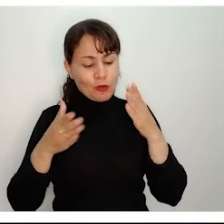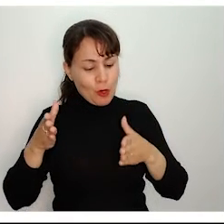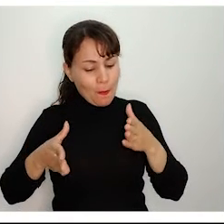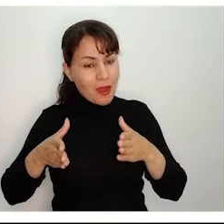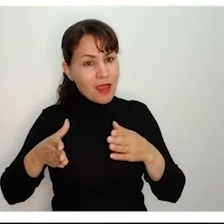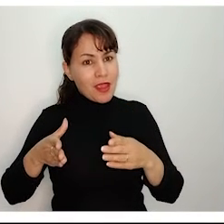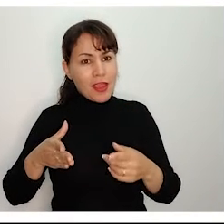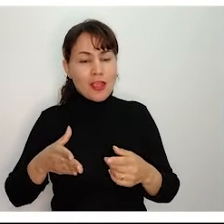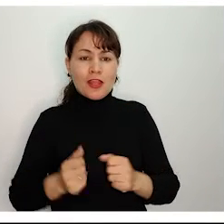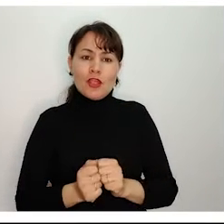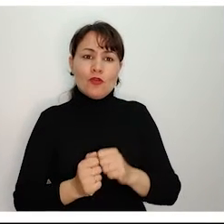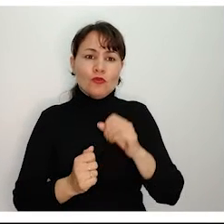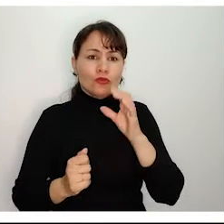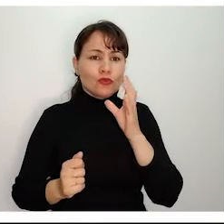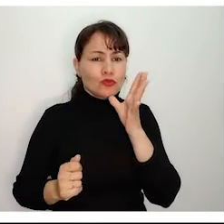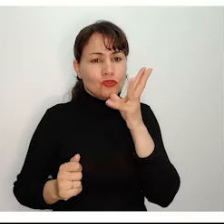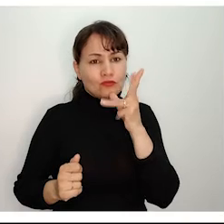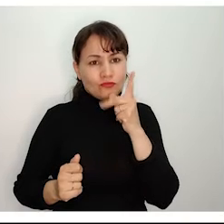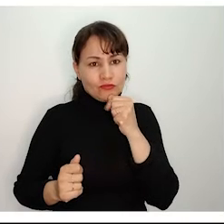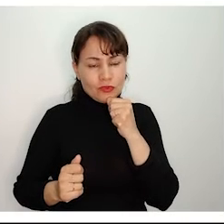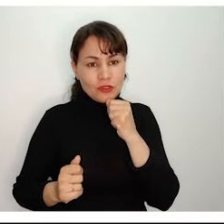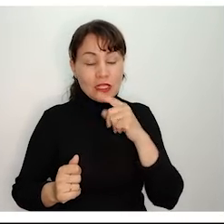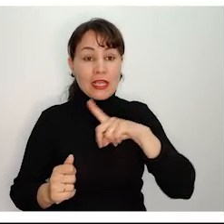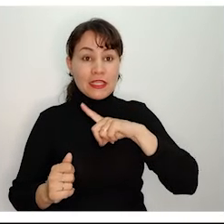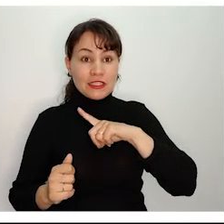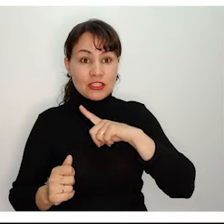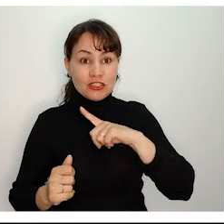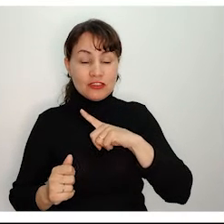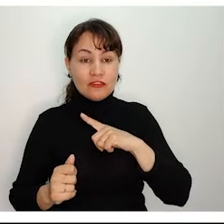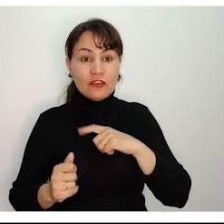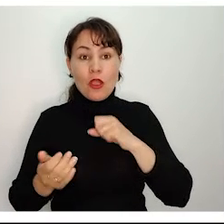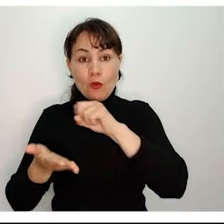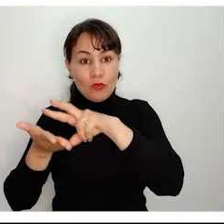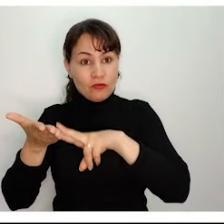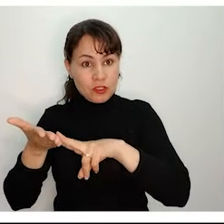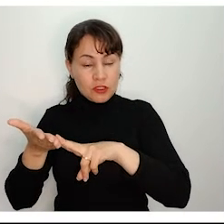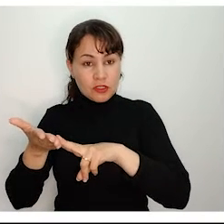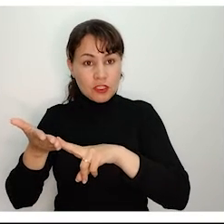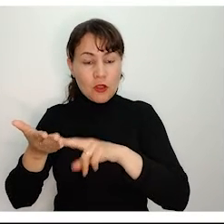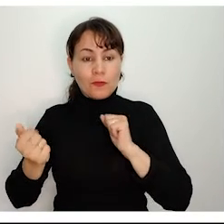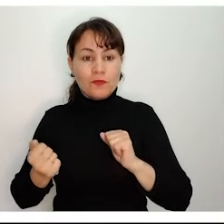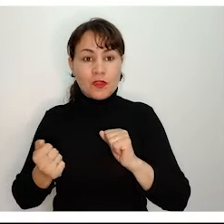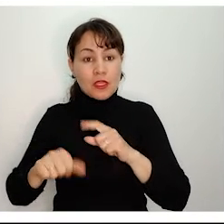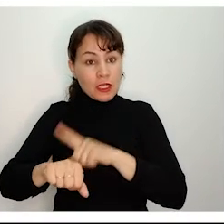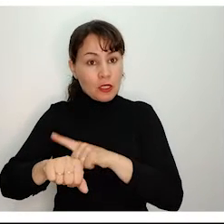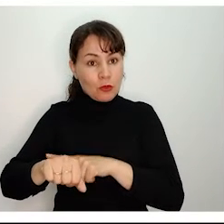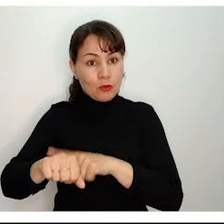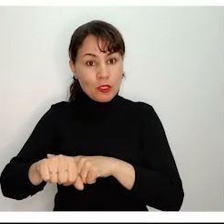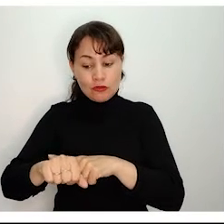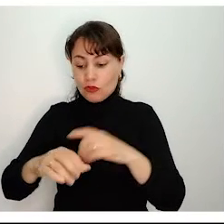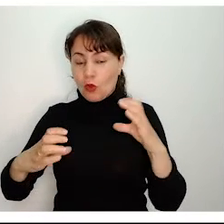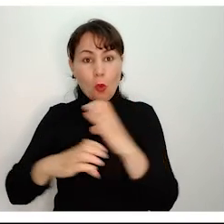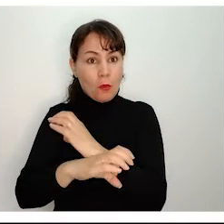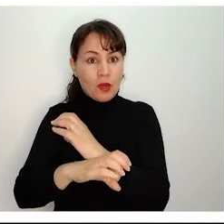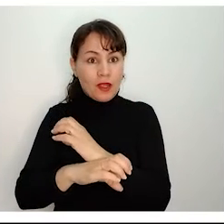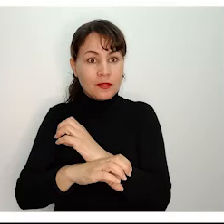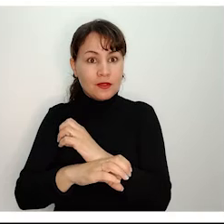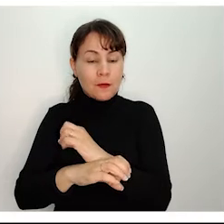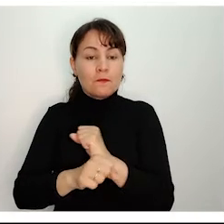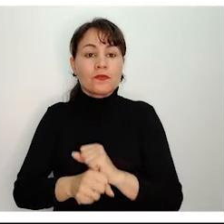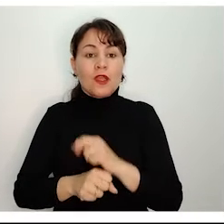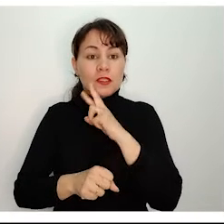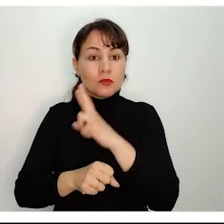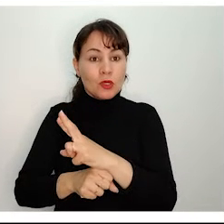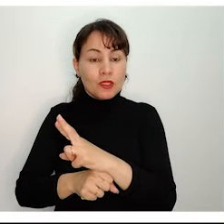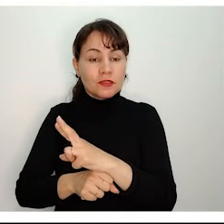fase de atraso que ela passou, por exemplo. E se ela realmente tiver um diagnóstico, mesmo que ali naquele momento não se chegue a